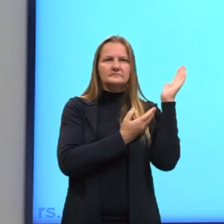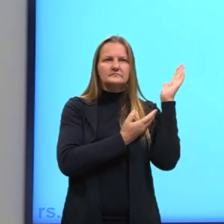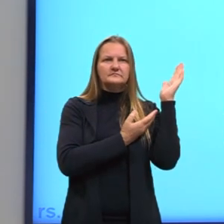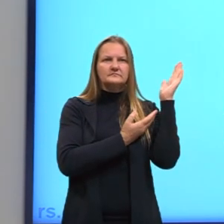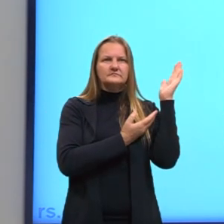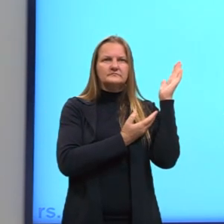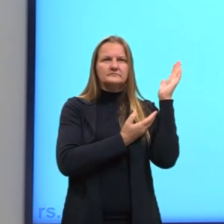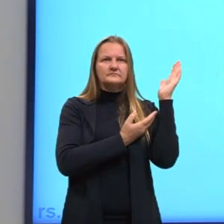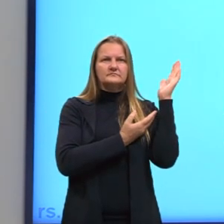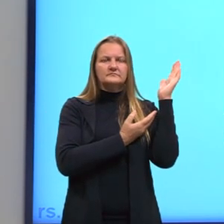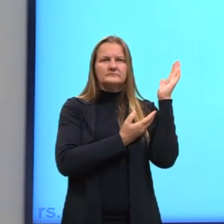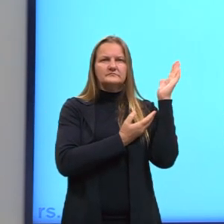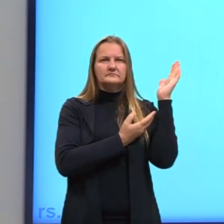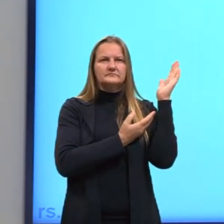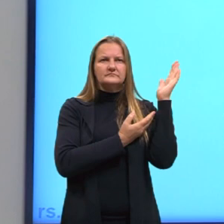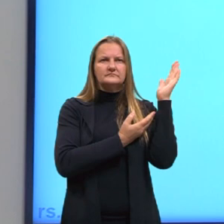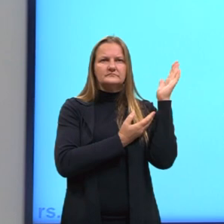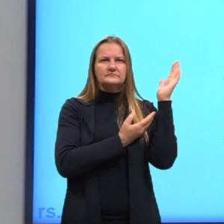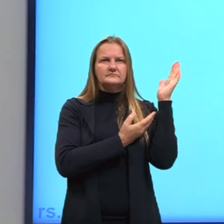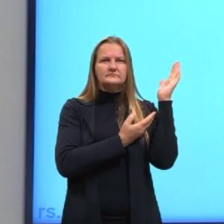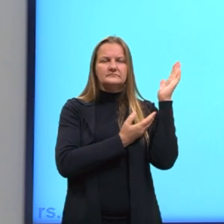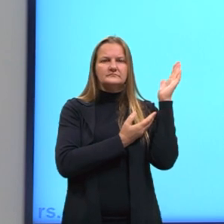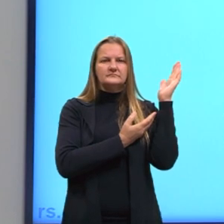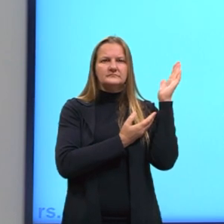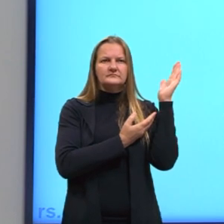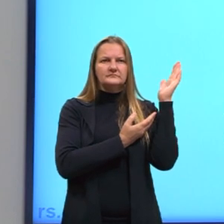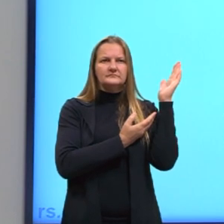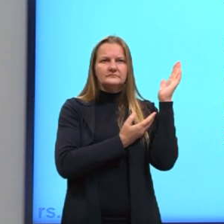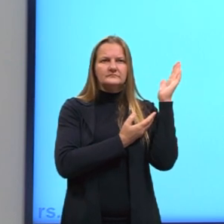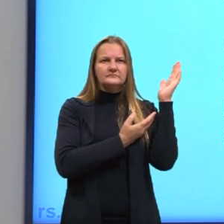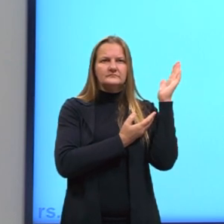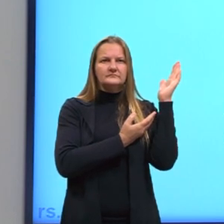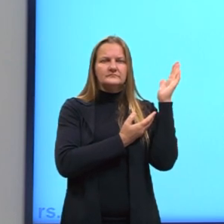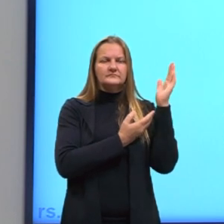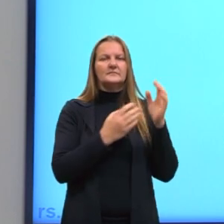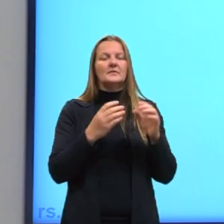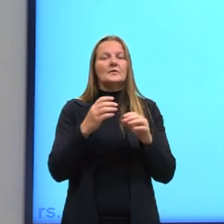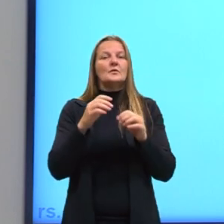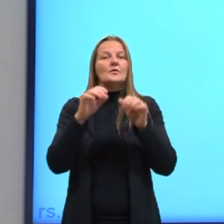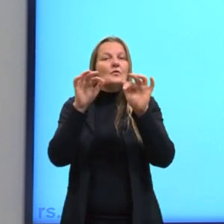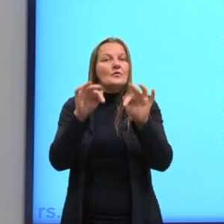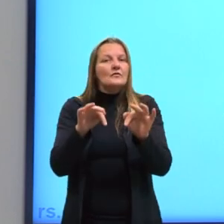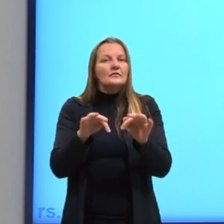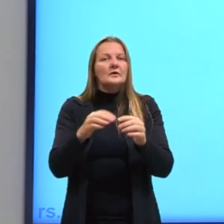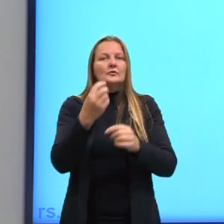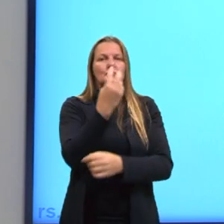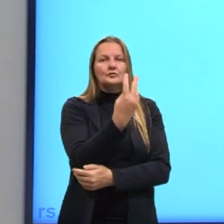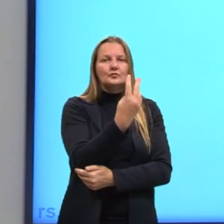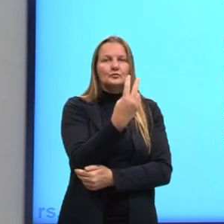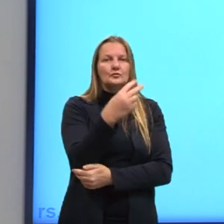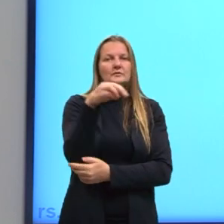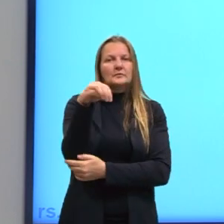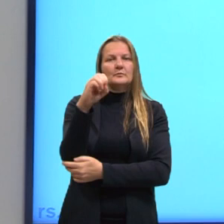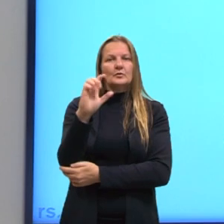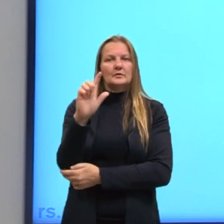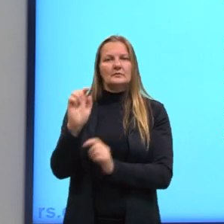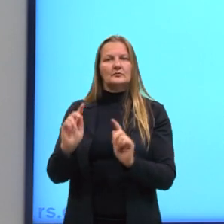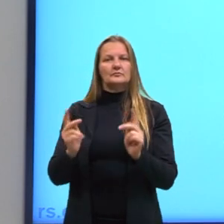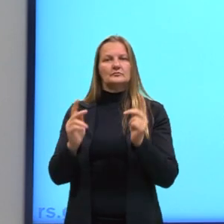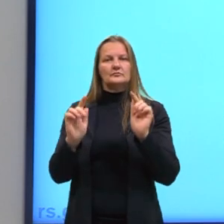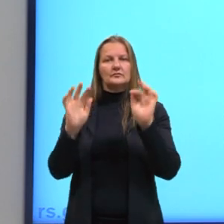outras reações termoquímicas obtendo dois duas moléculas de gás